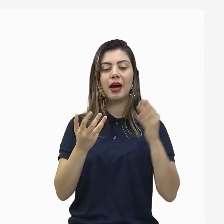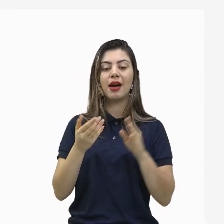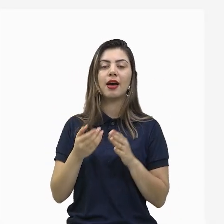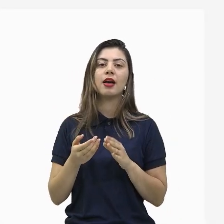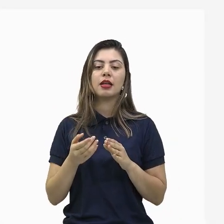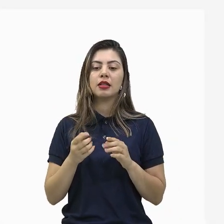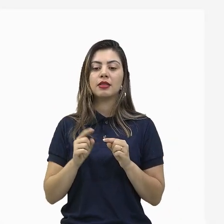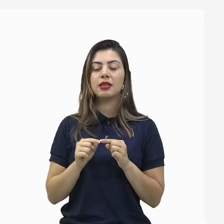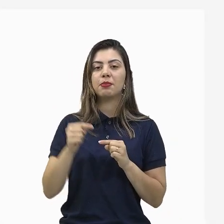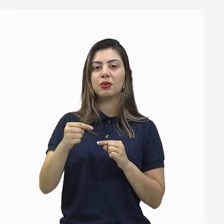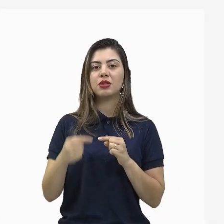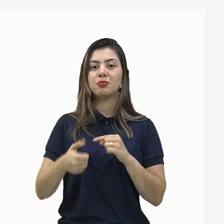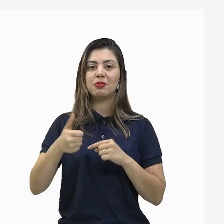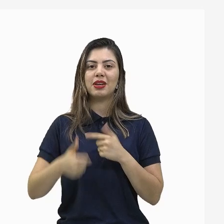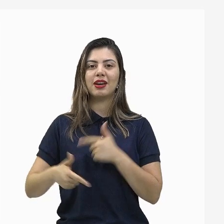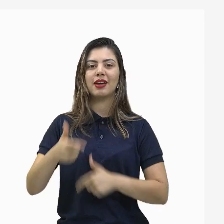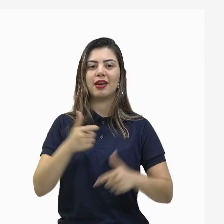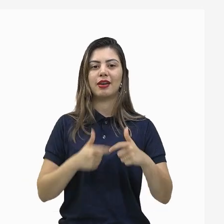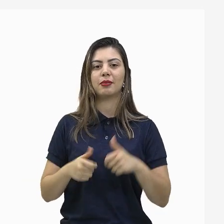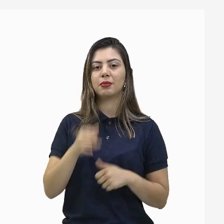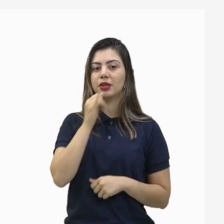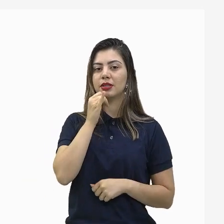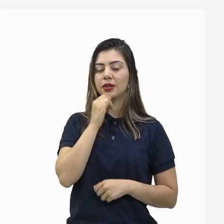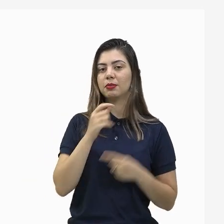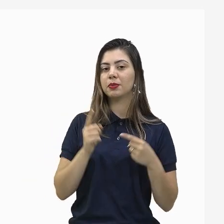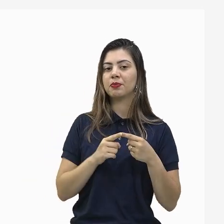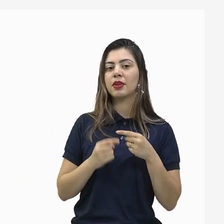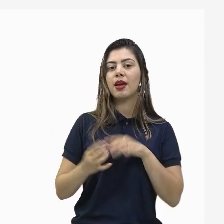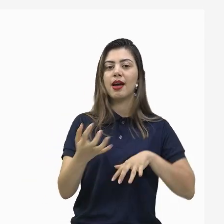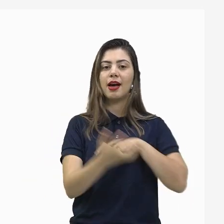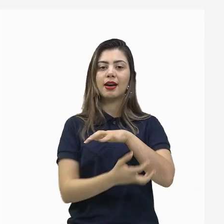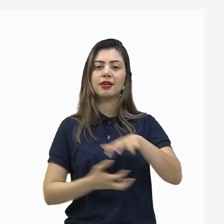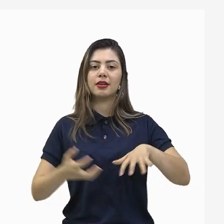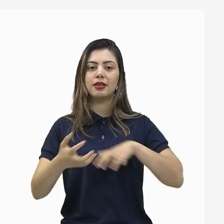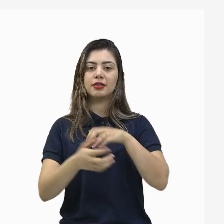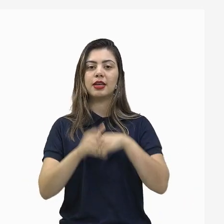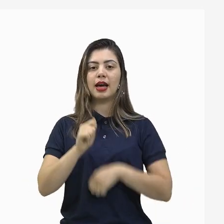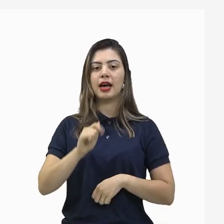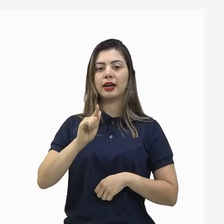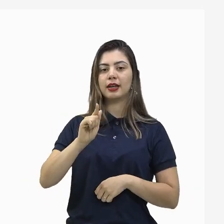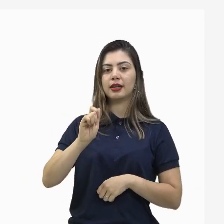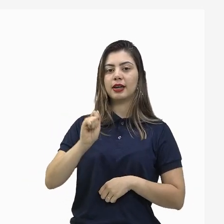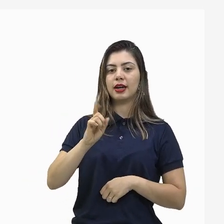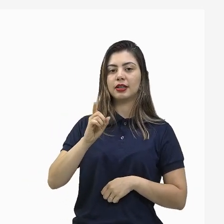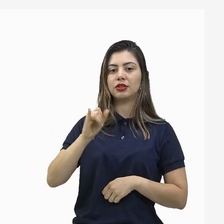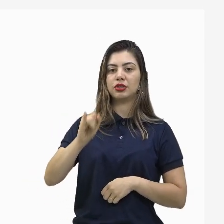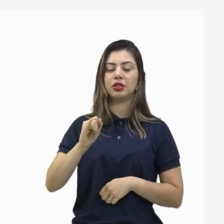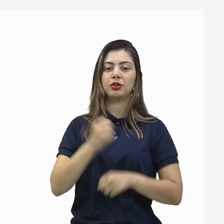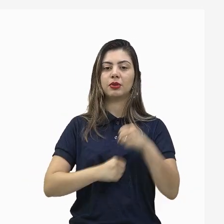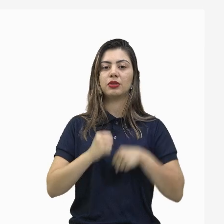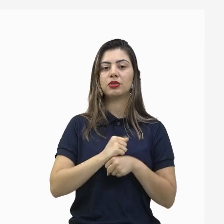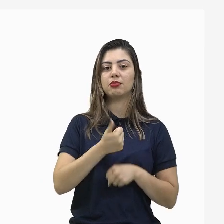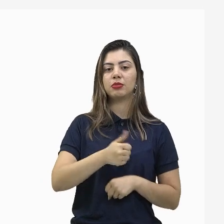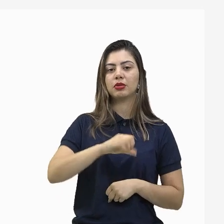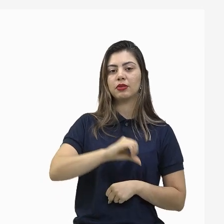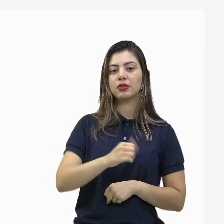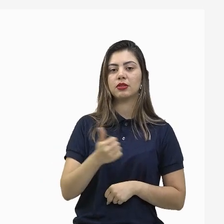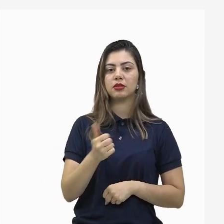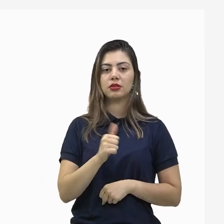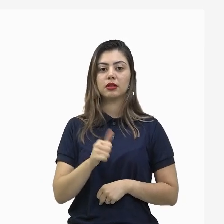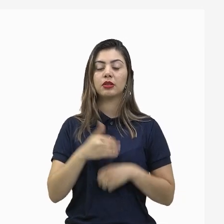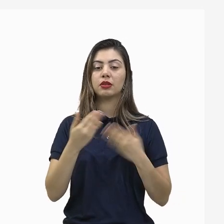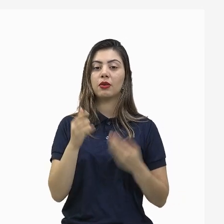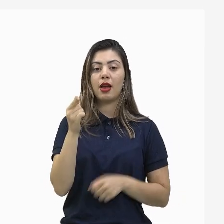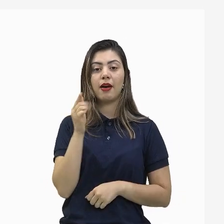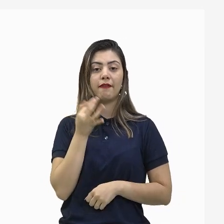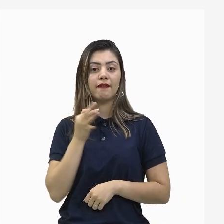neocoloniais. Então, nós temos aí a crise de Agadir, que é de 1911, lá pela região do Marrocos. A França, com a ajuda do Reino